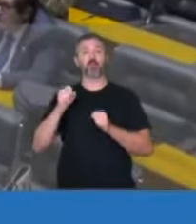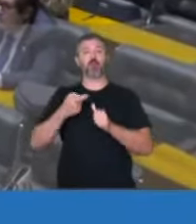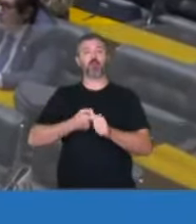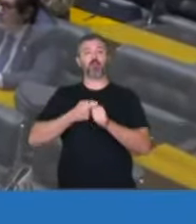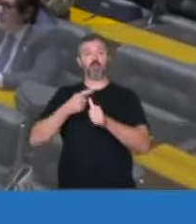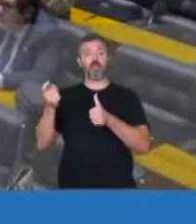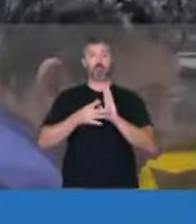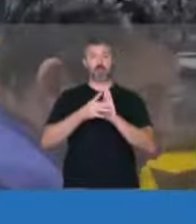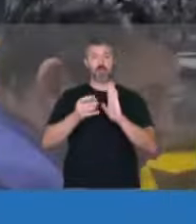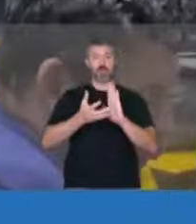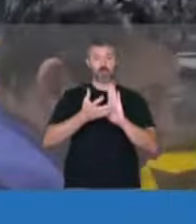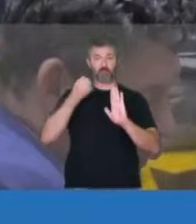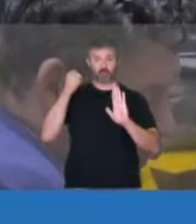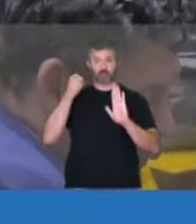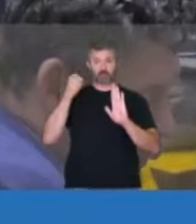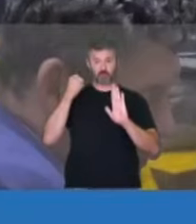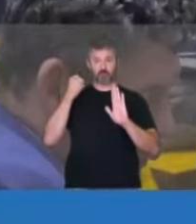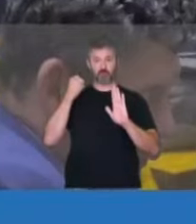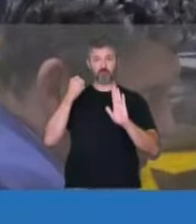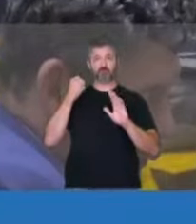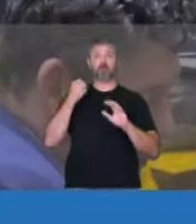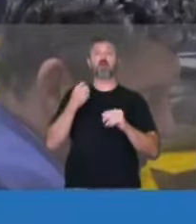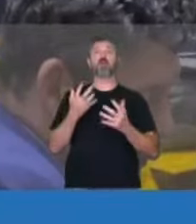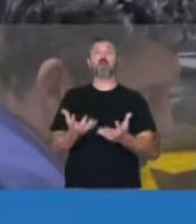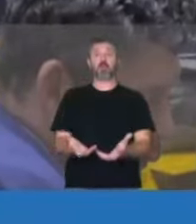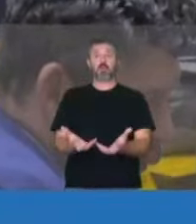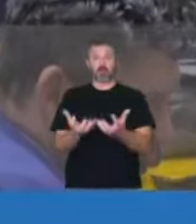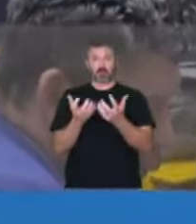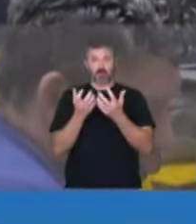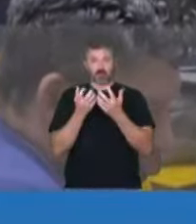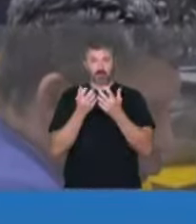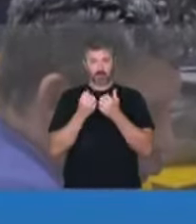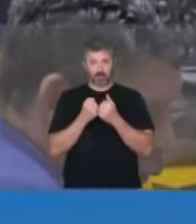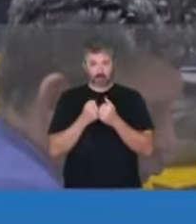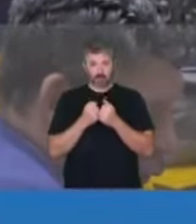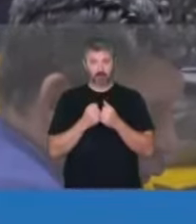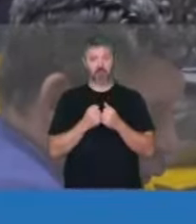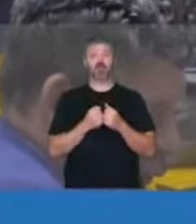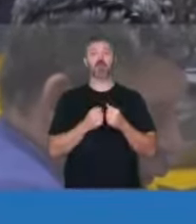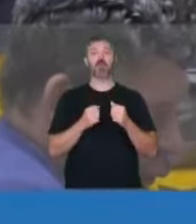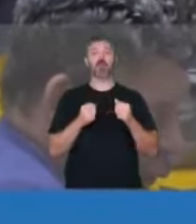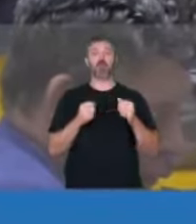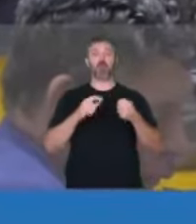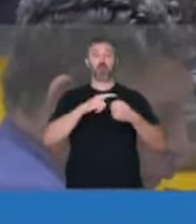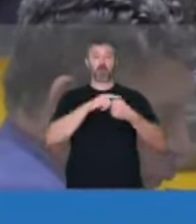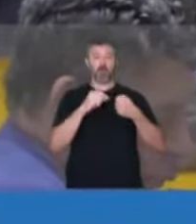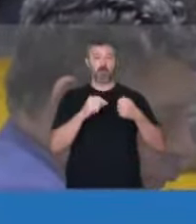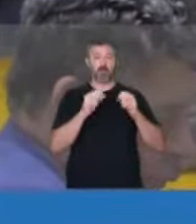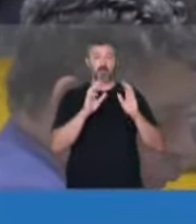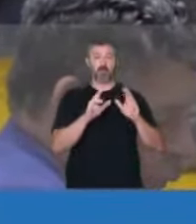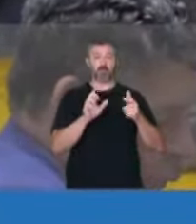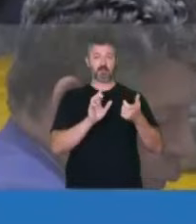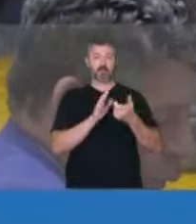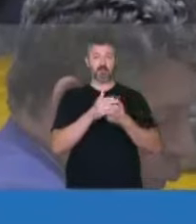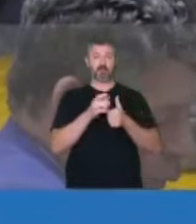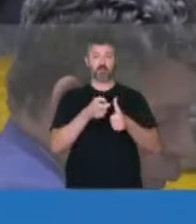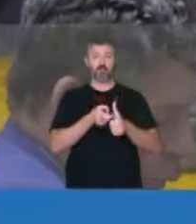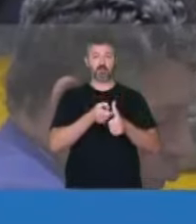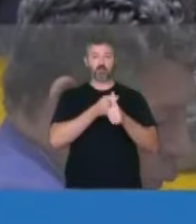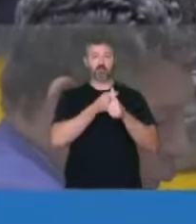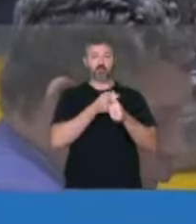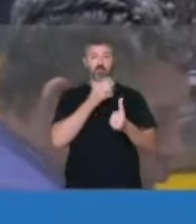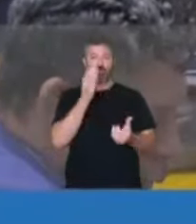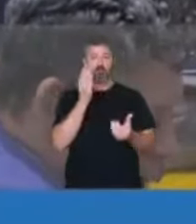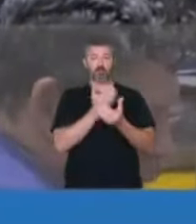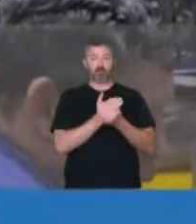inclusive viu 404 votos eh a favor e apenas dois contra lá eles tentaram